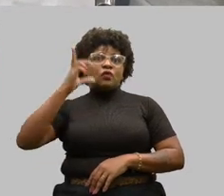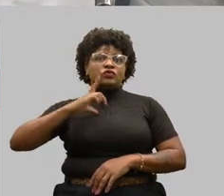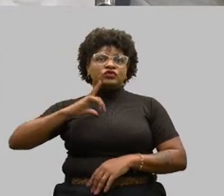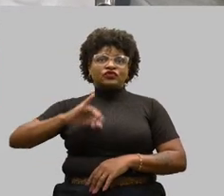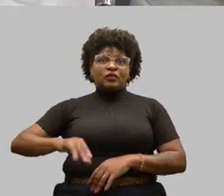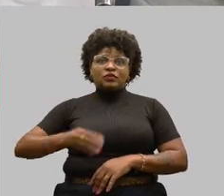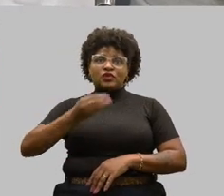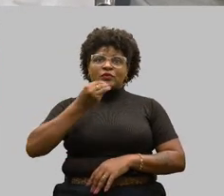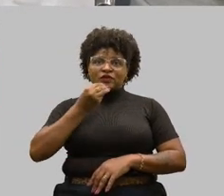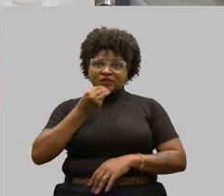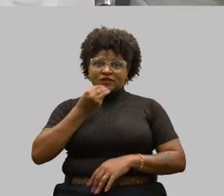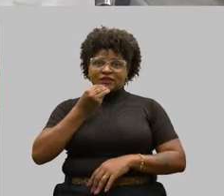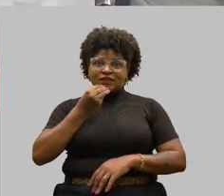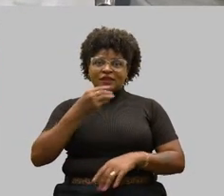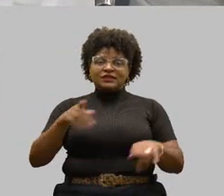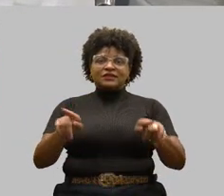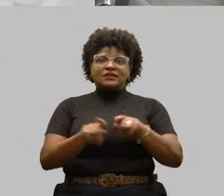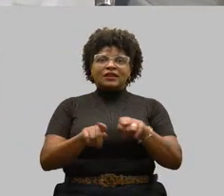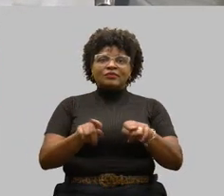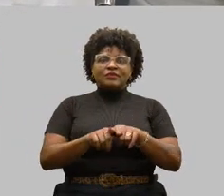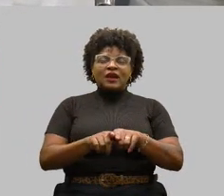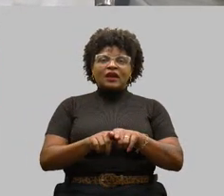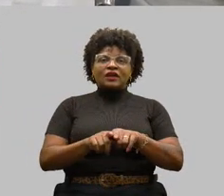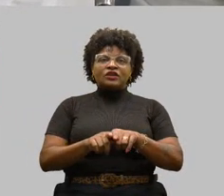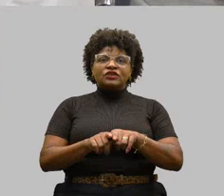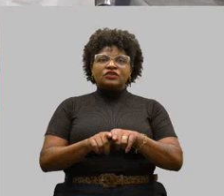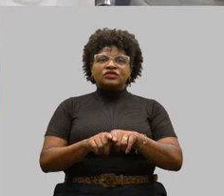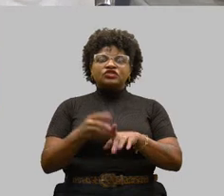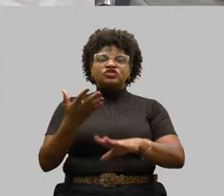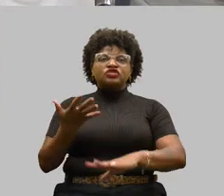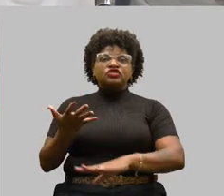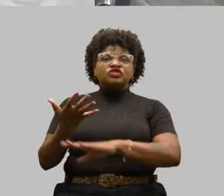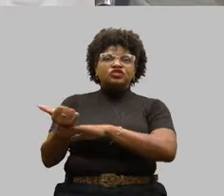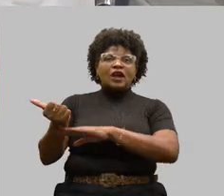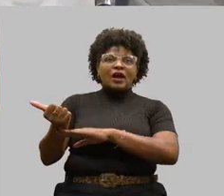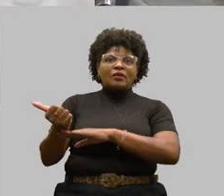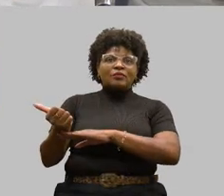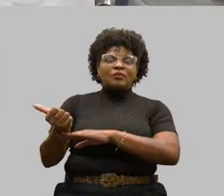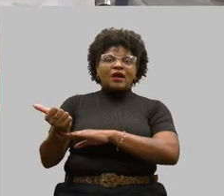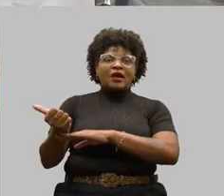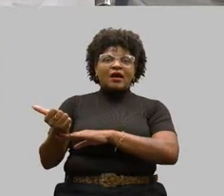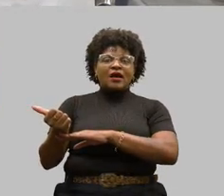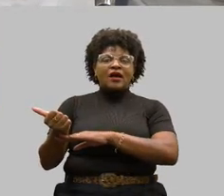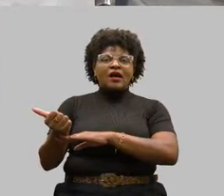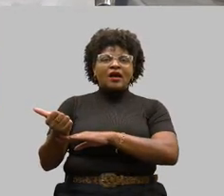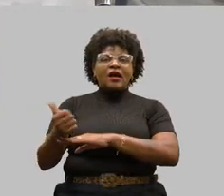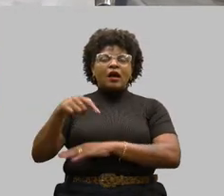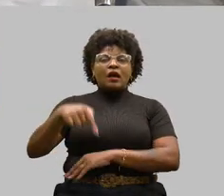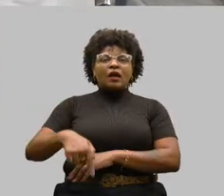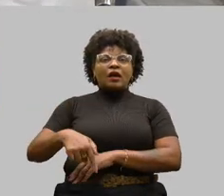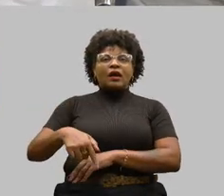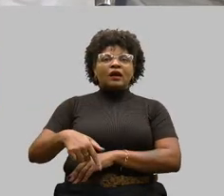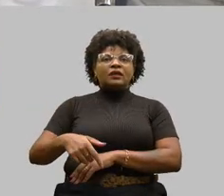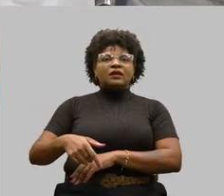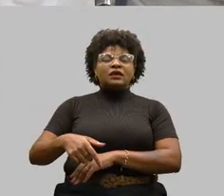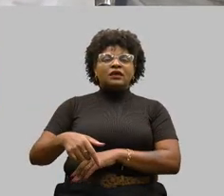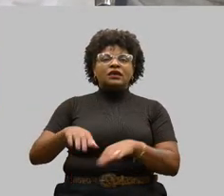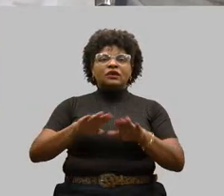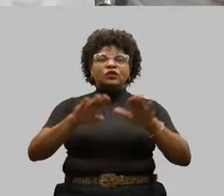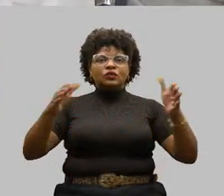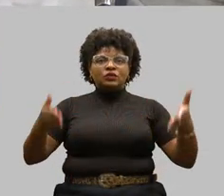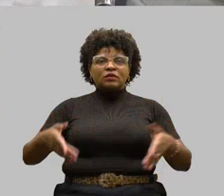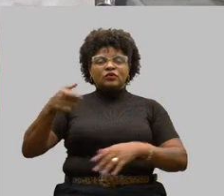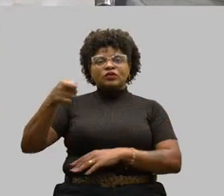ter o Gabriel aqui do Mano Down trazendo o exemplo do Tribunal de Justiça né tínhamos duas eventuais da casa